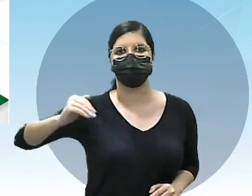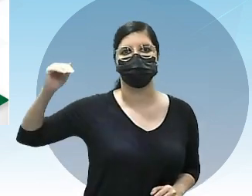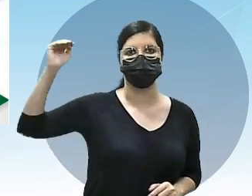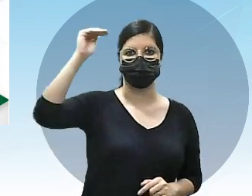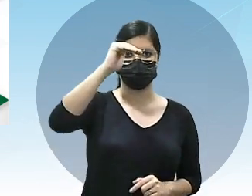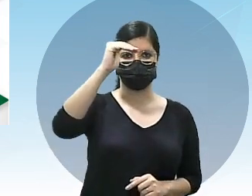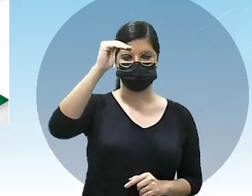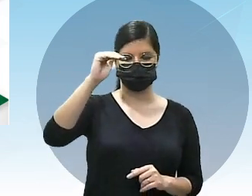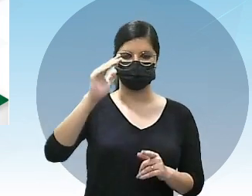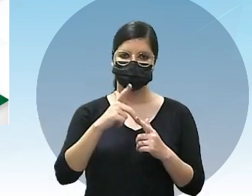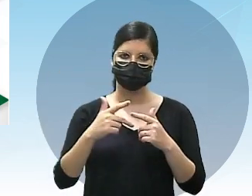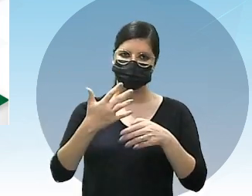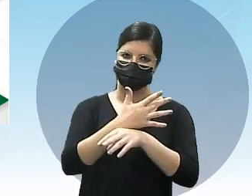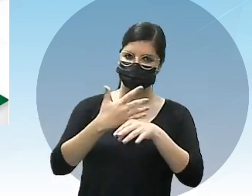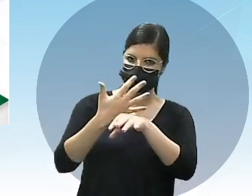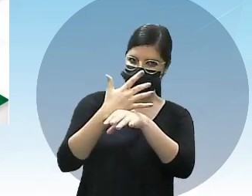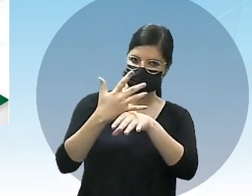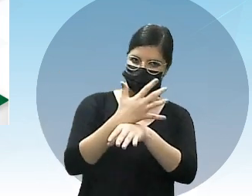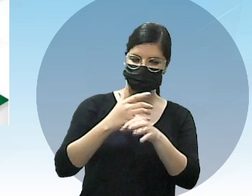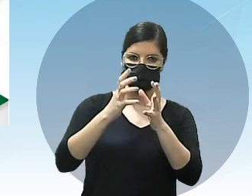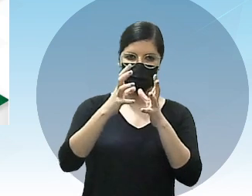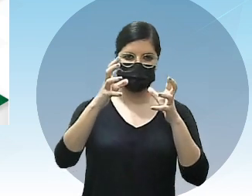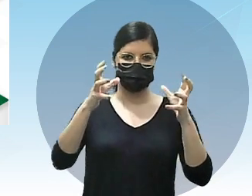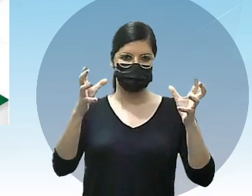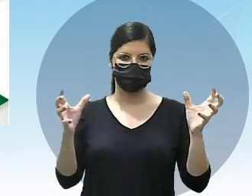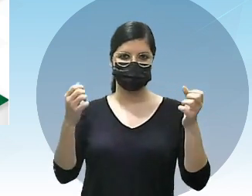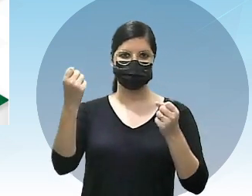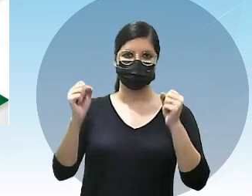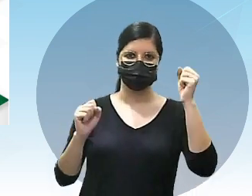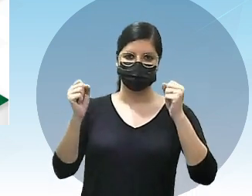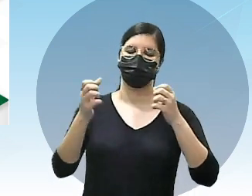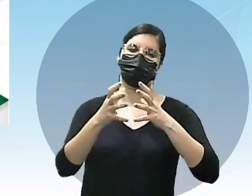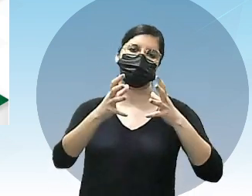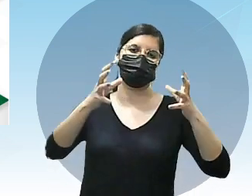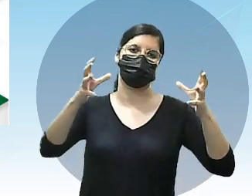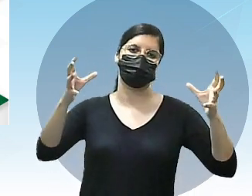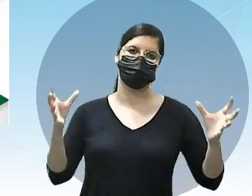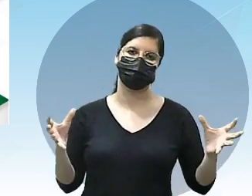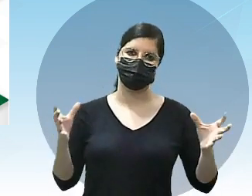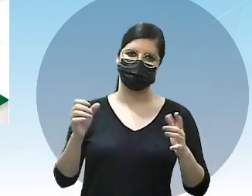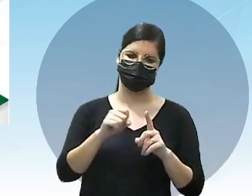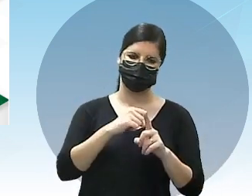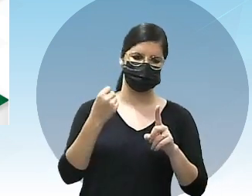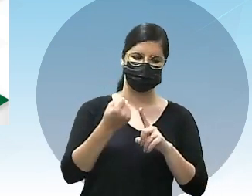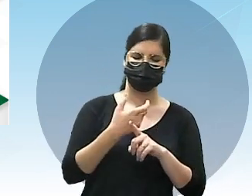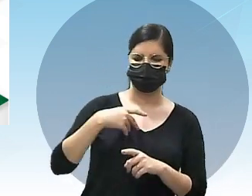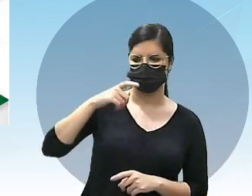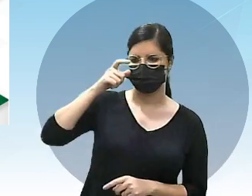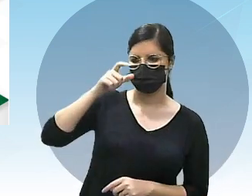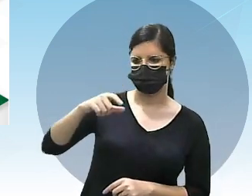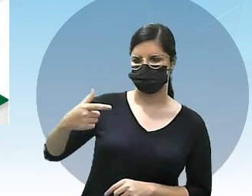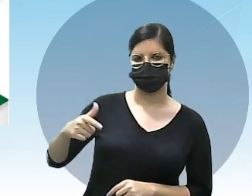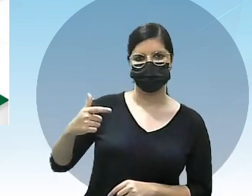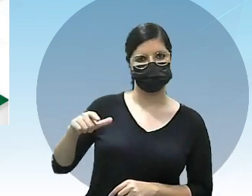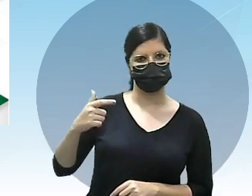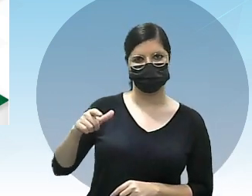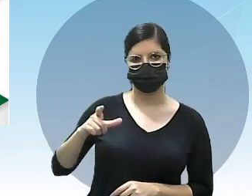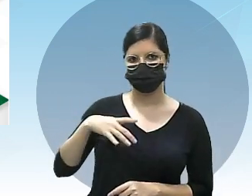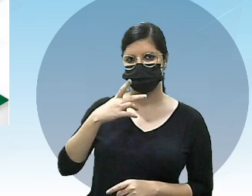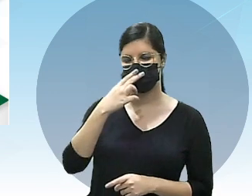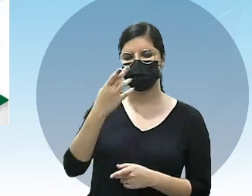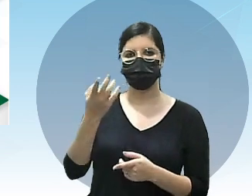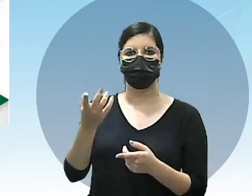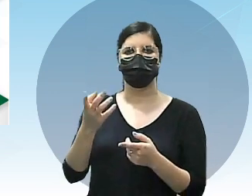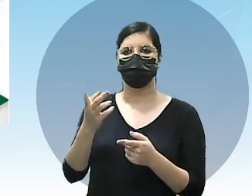época né então com o crescimento das cidades a expansão da própria indústria não parte da sociedade já não se identificavam com aquele espetáculo ballet clássico é ele